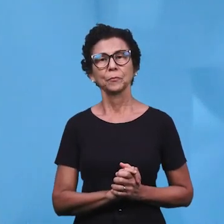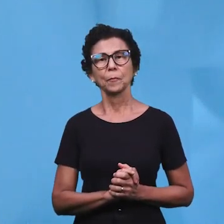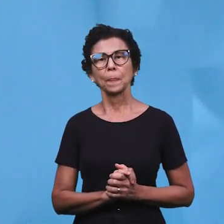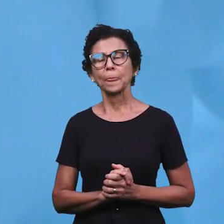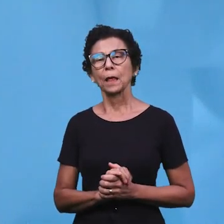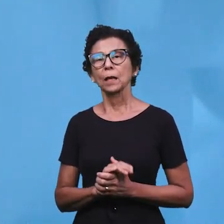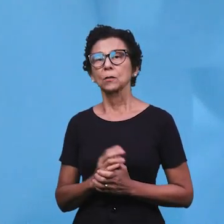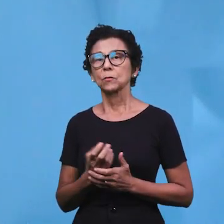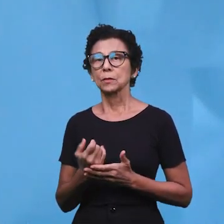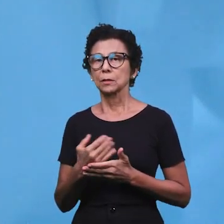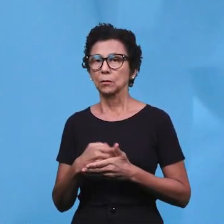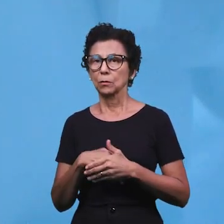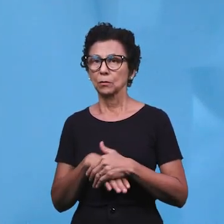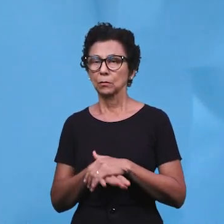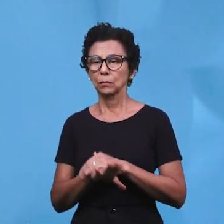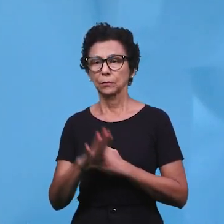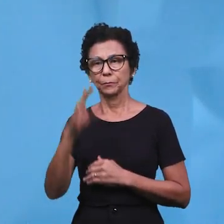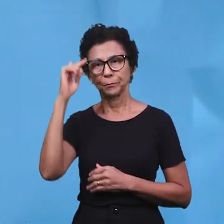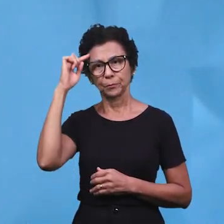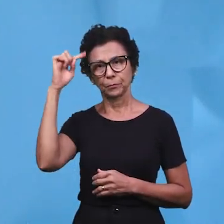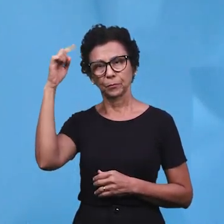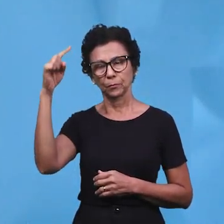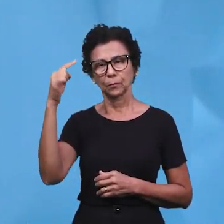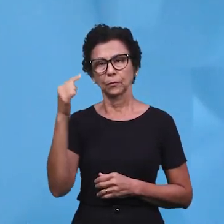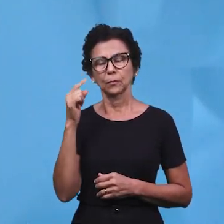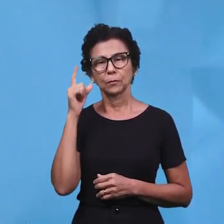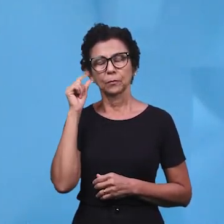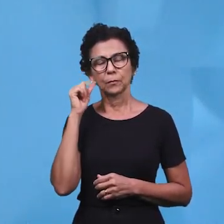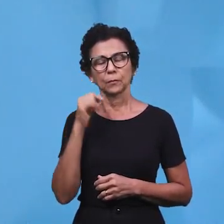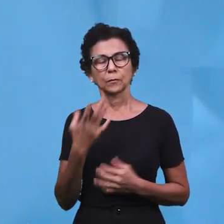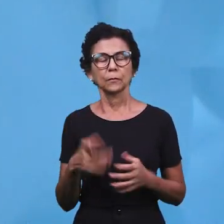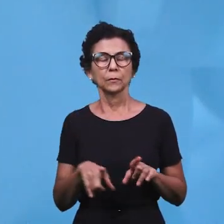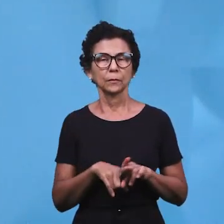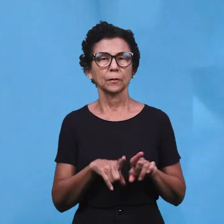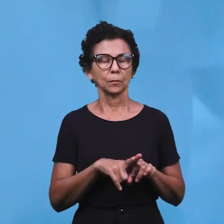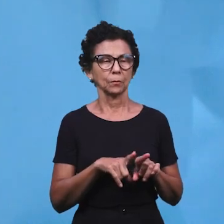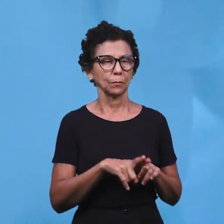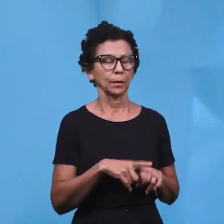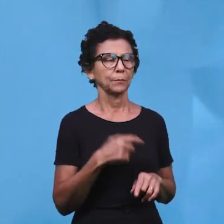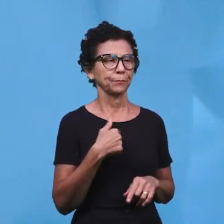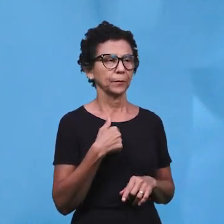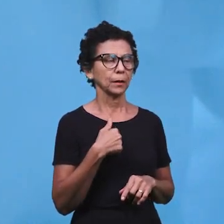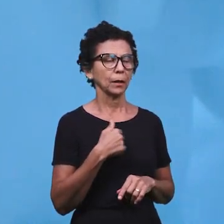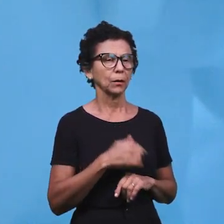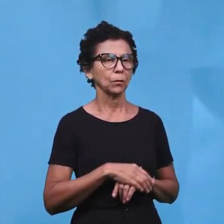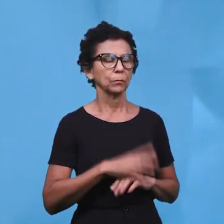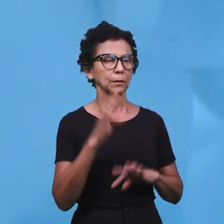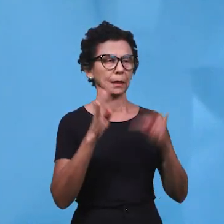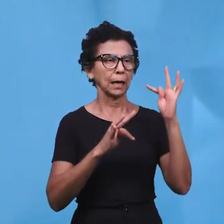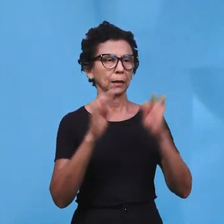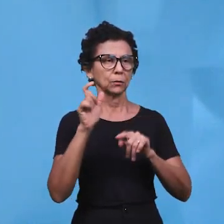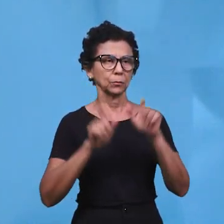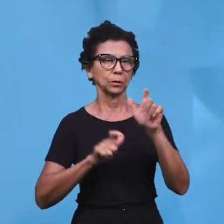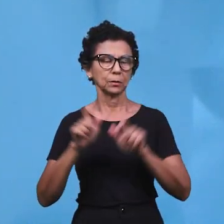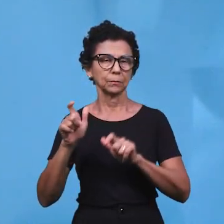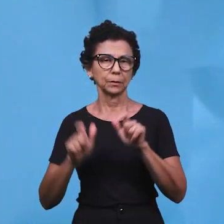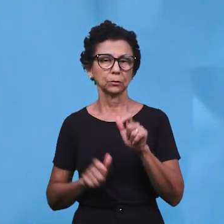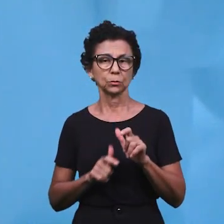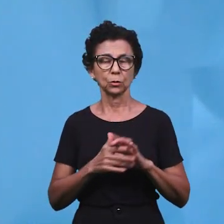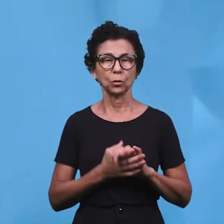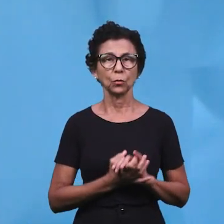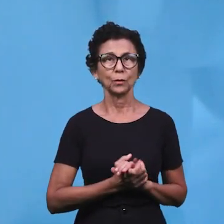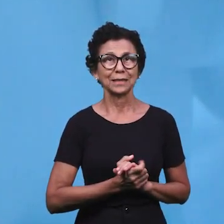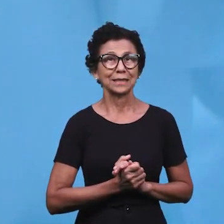conseguem, né, normalizar isso. É claro que eu recebo muitos pacientes em consultório, né, que chegam